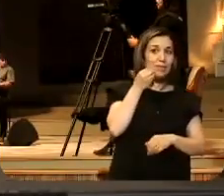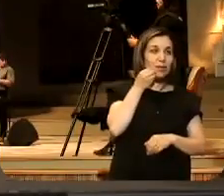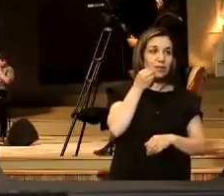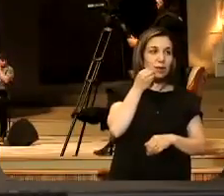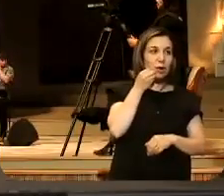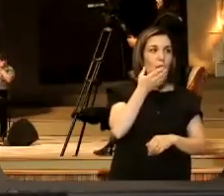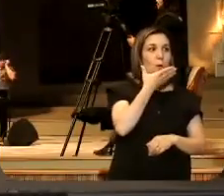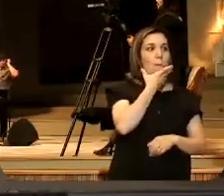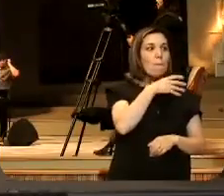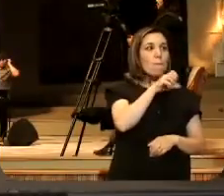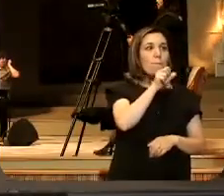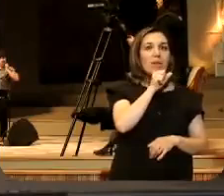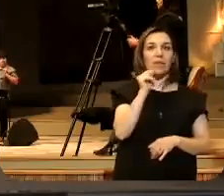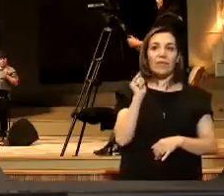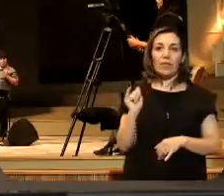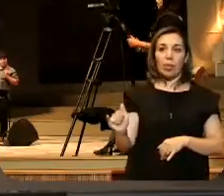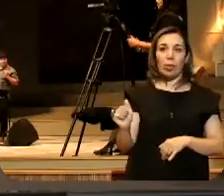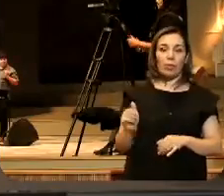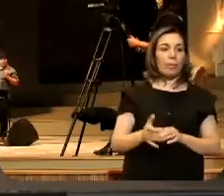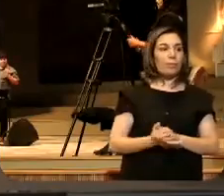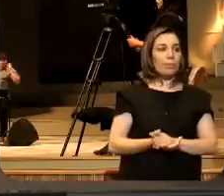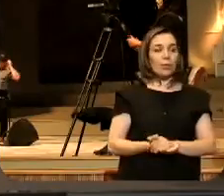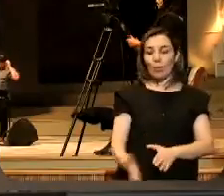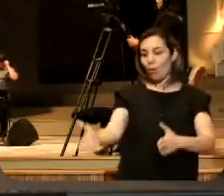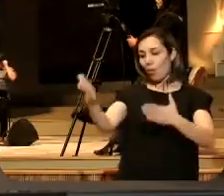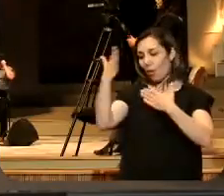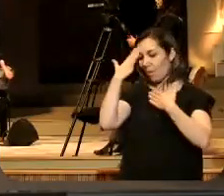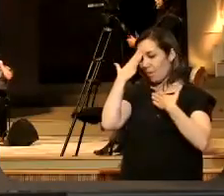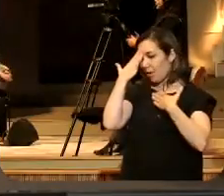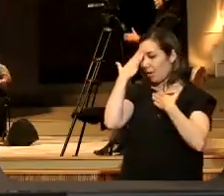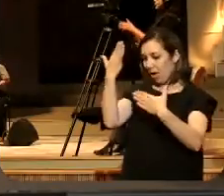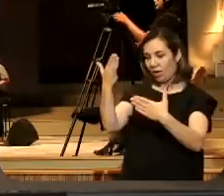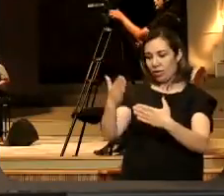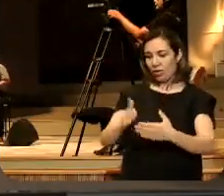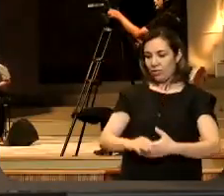para a médica e disse: muito obrigada.